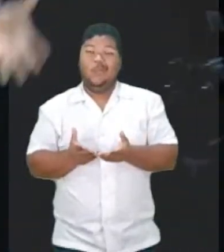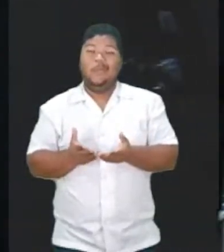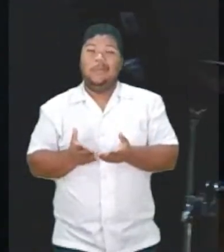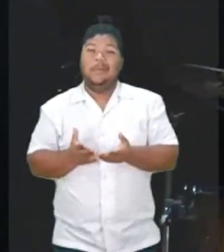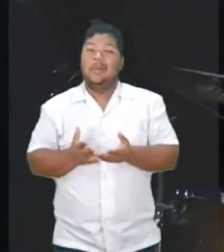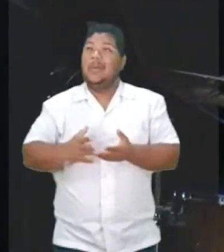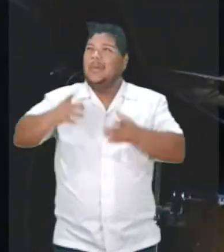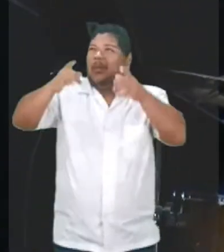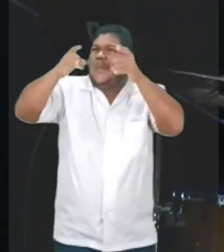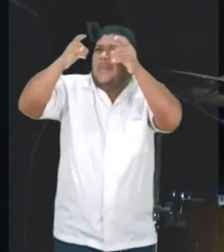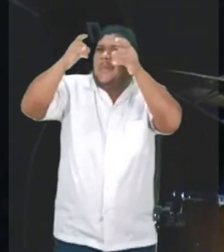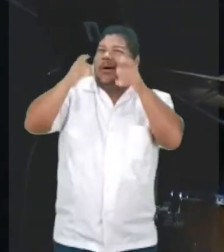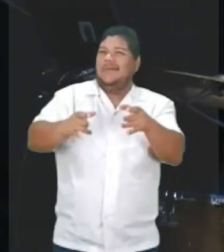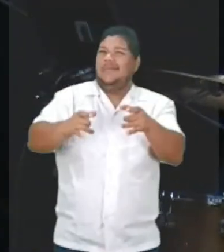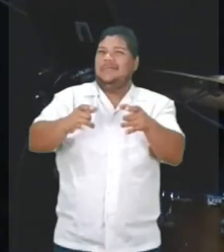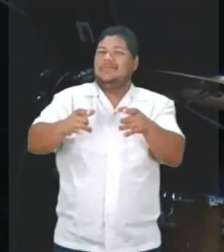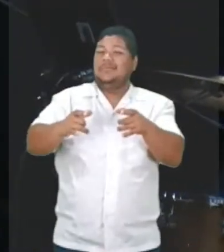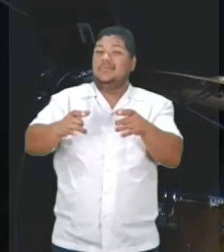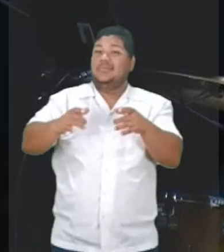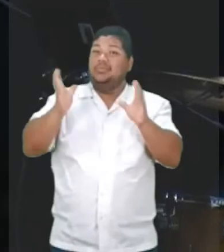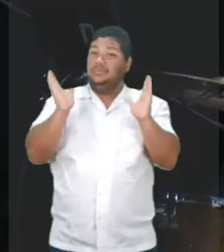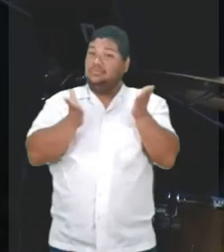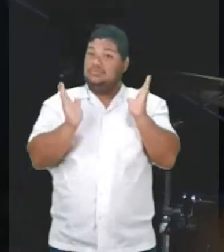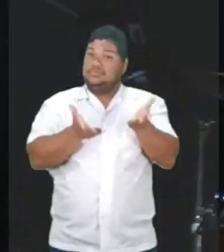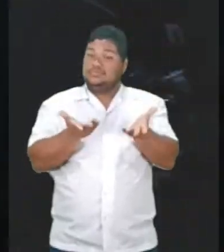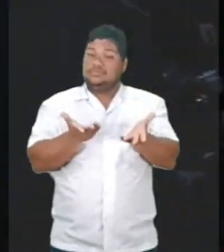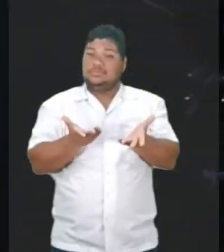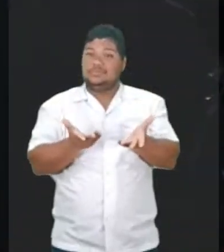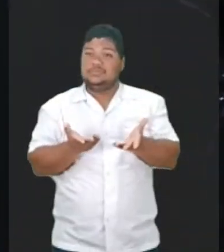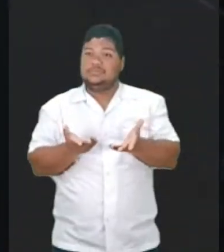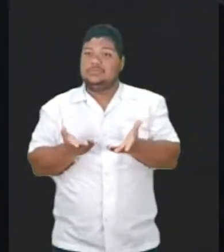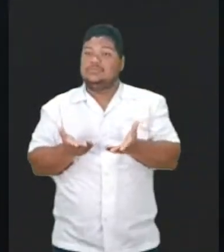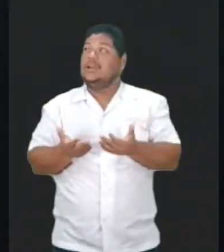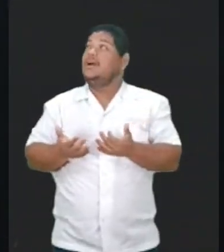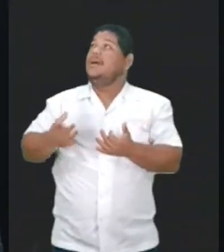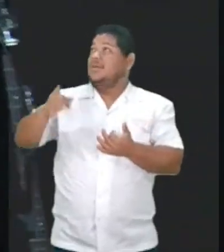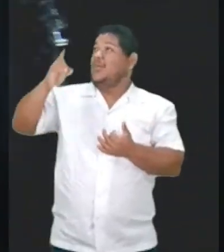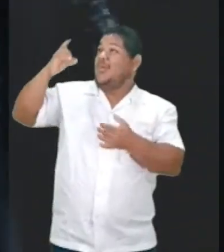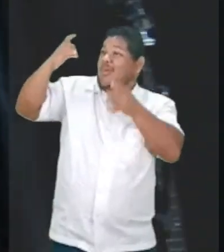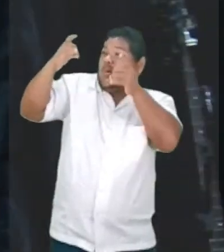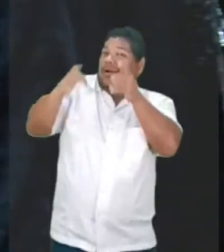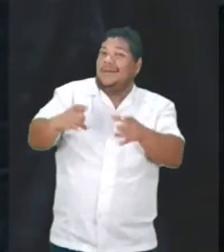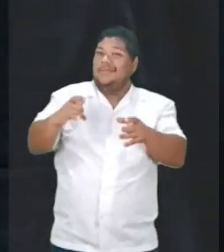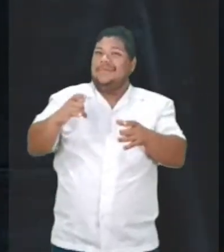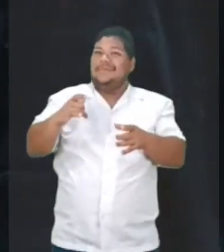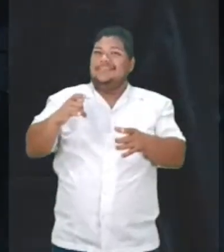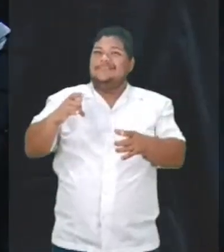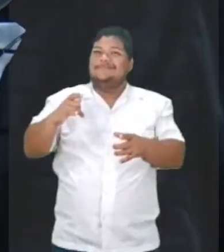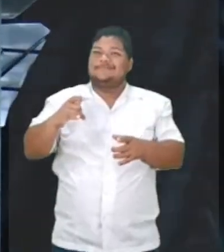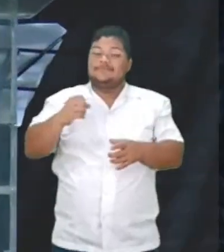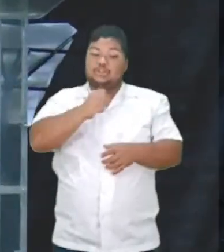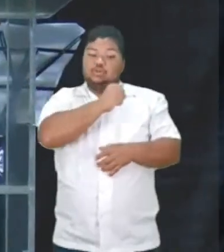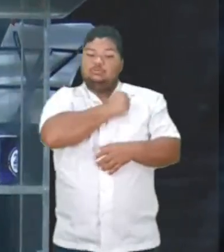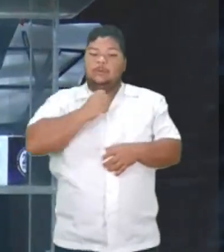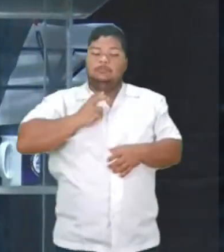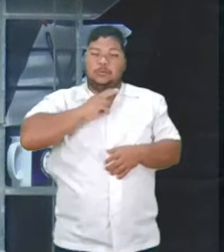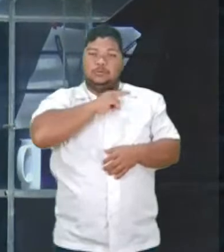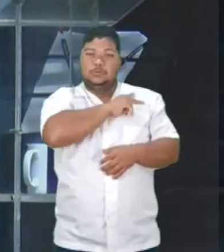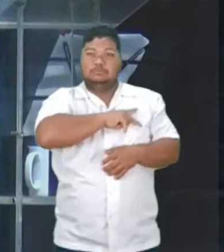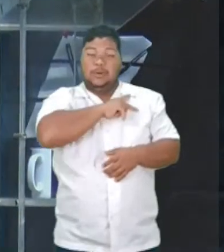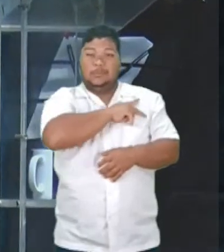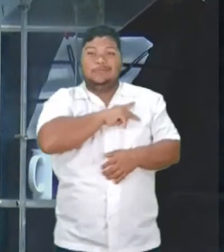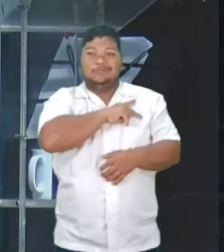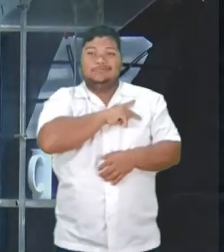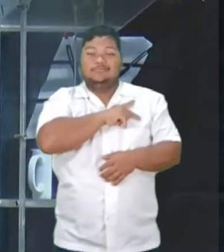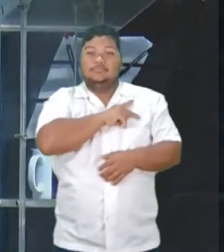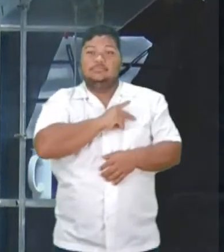Ele se faz presente, o santuário onde Ele habita, é o que o apóstolo Paulo fala, relatado lá